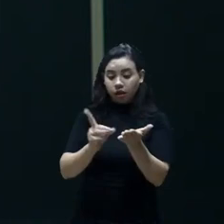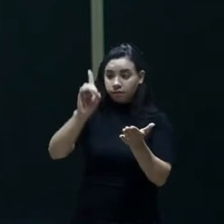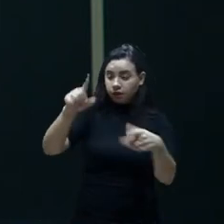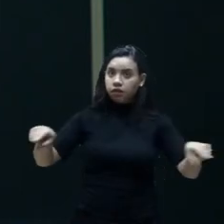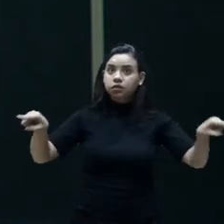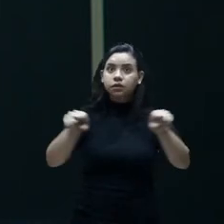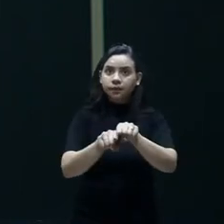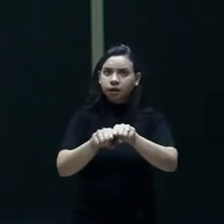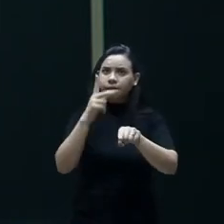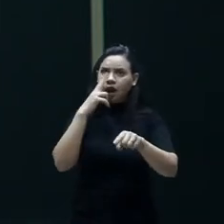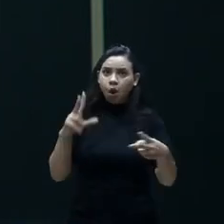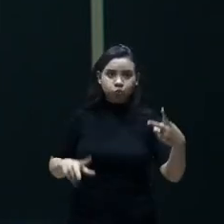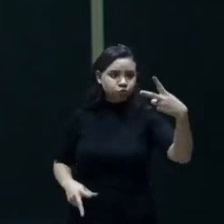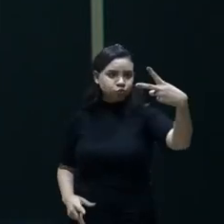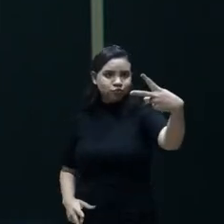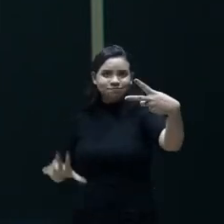Uma puxa a outra.